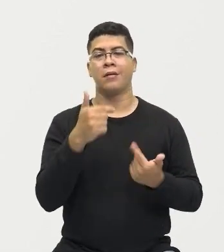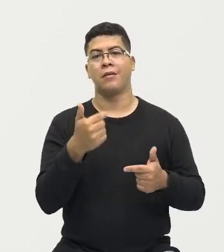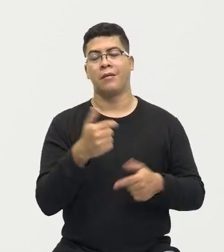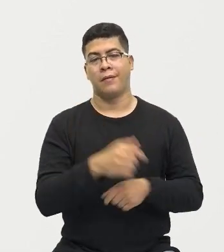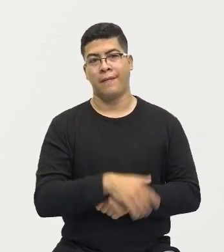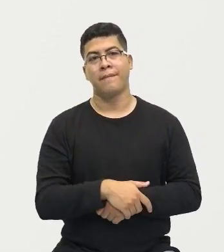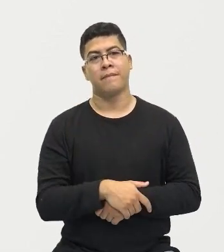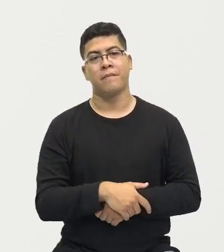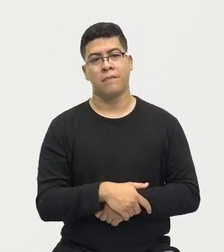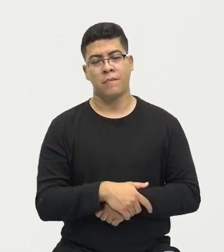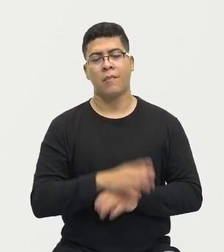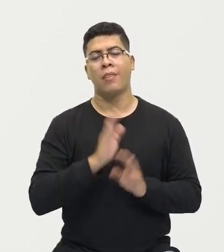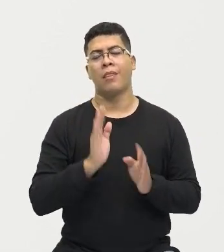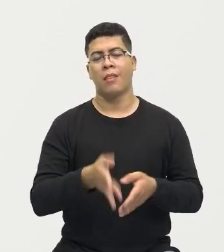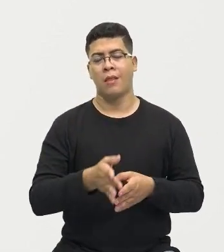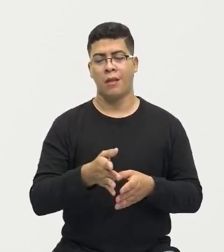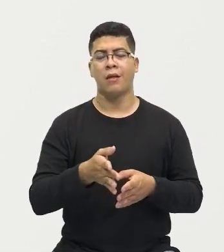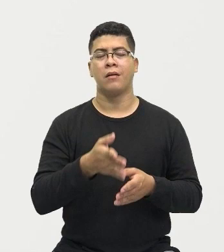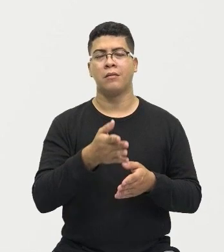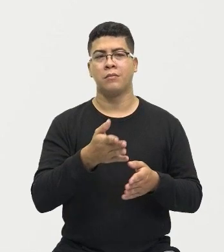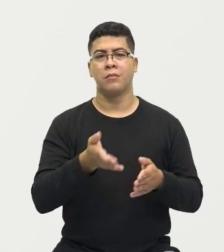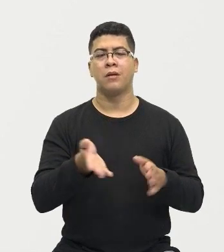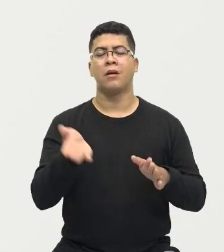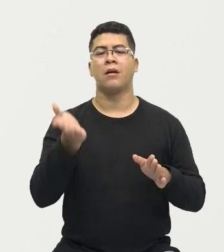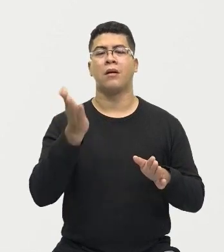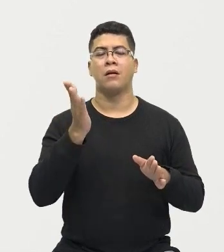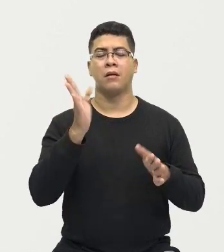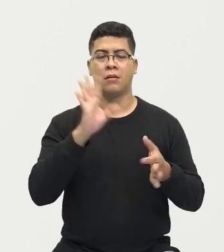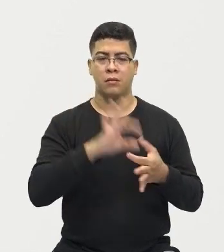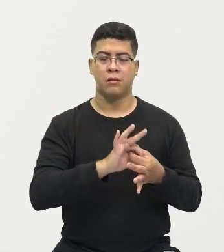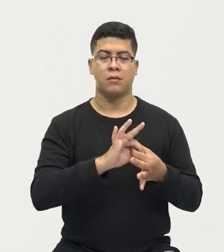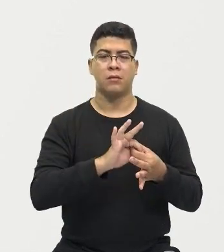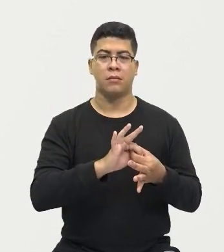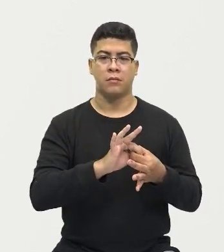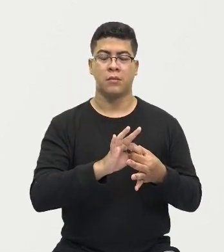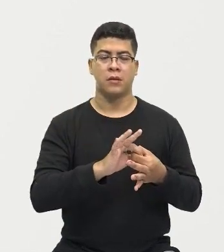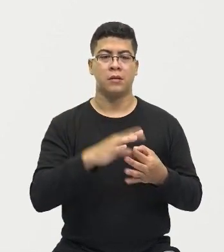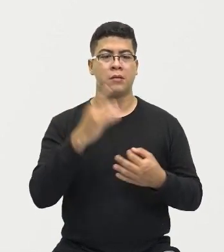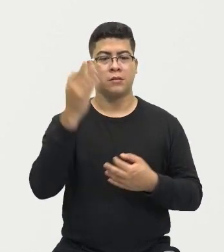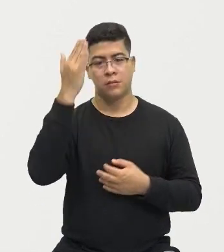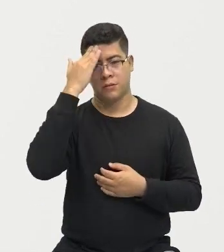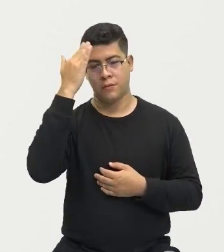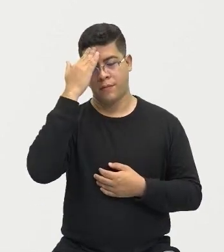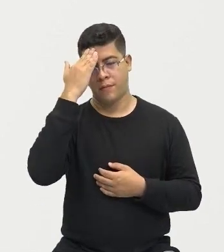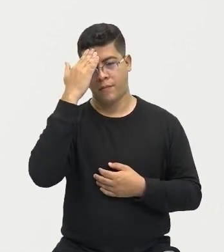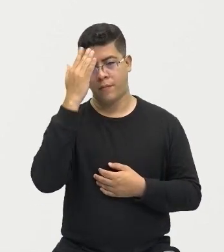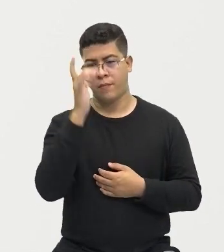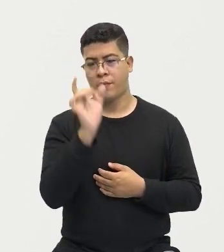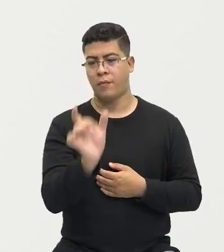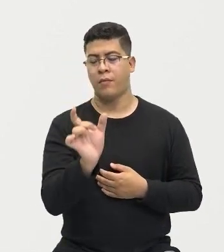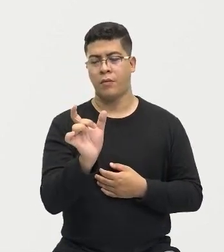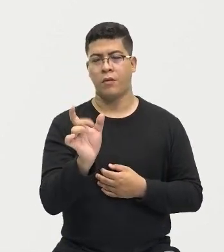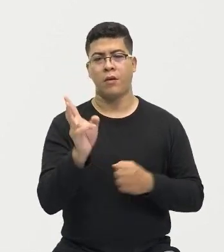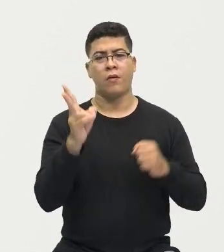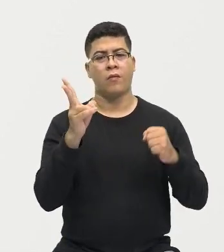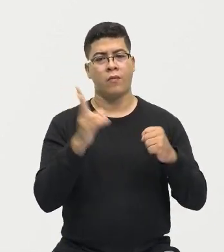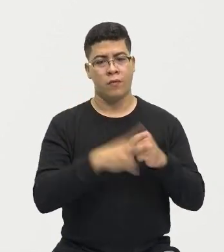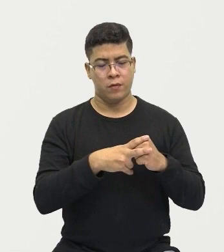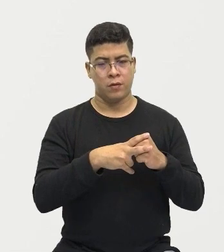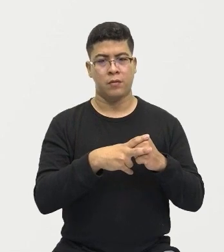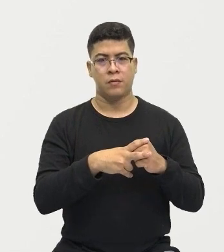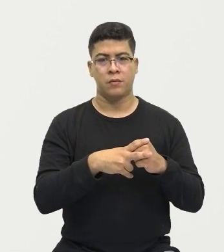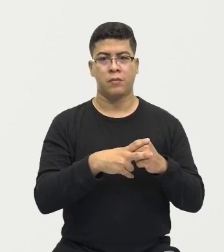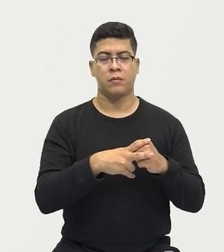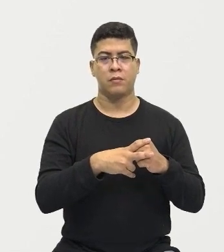sabemos que não é subjetiva. Né? Toda essa oração subordinada aí não é. O verbo é transitivo? É, porque se eu falar assim,